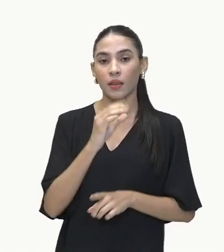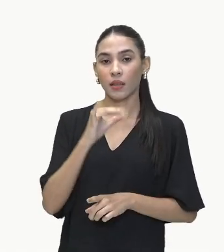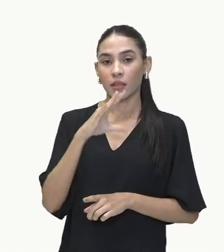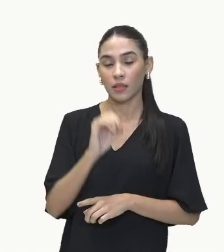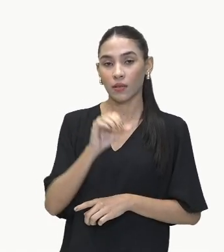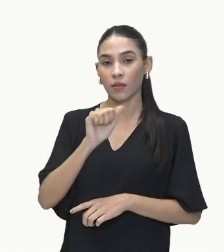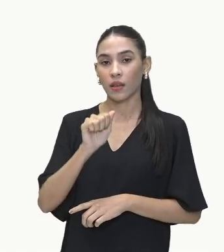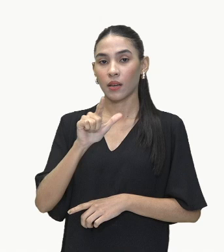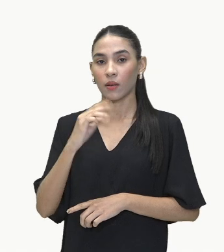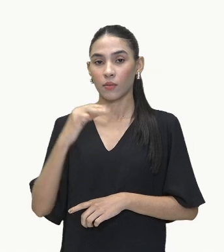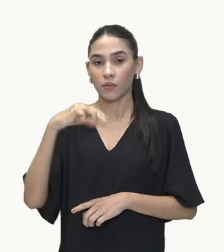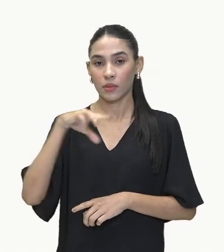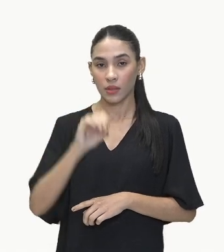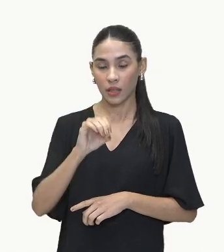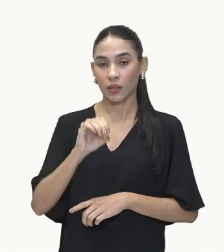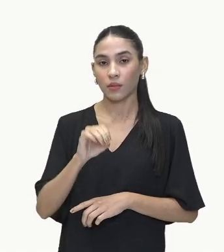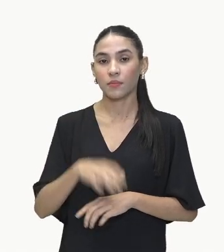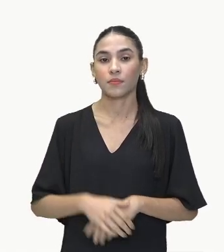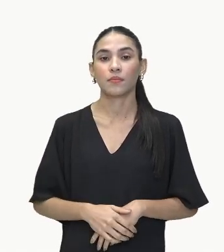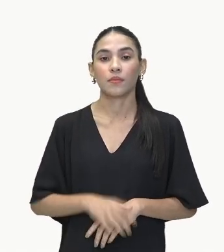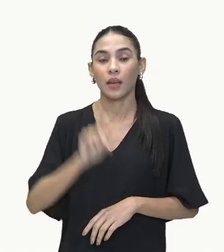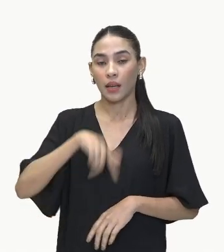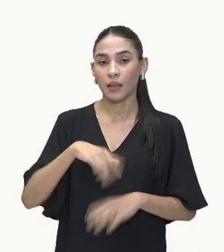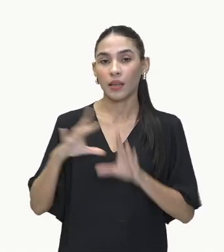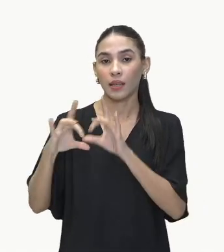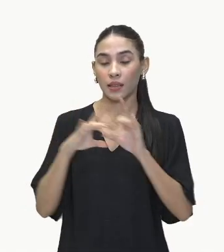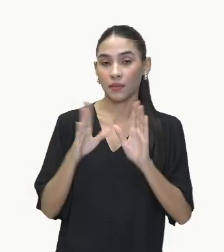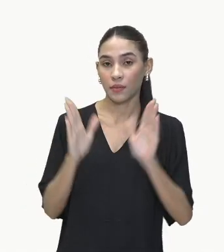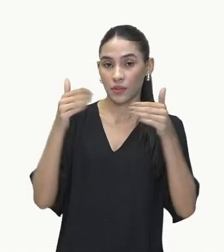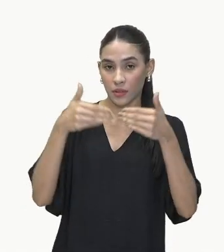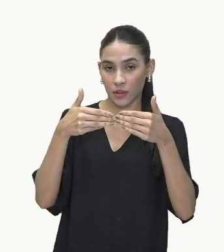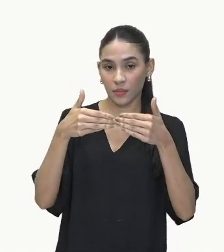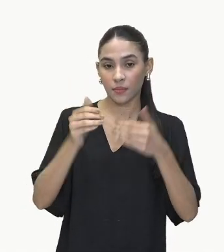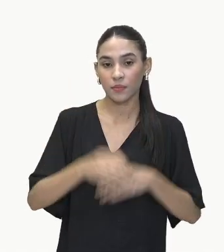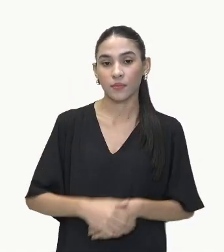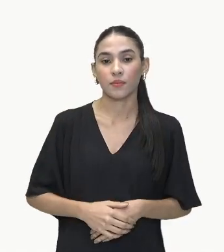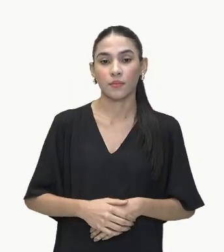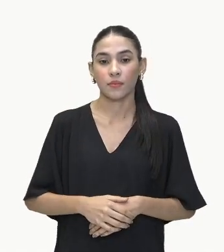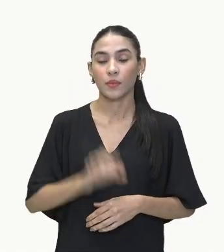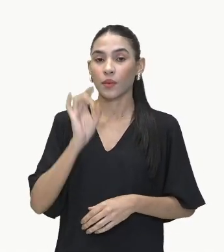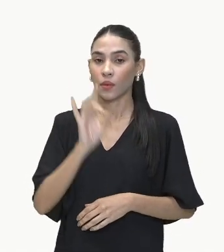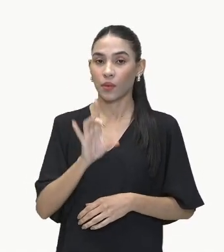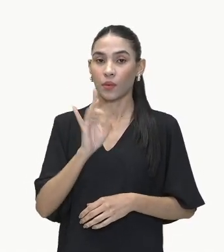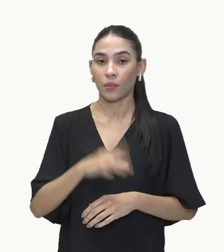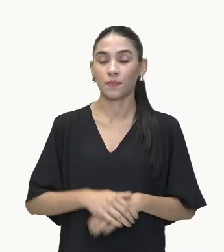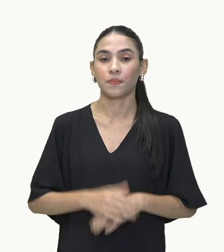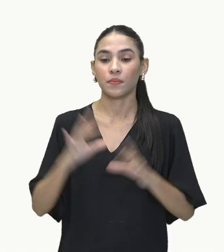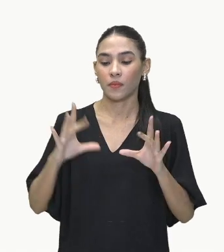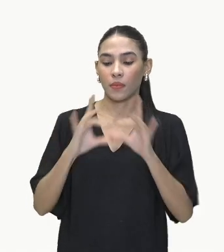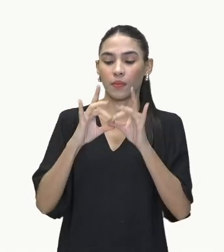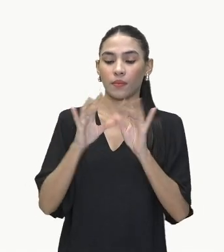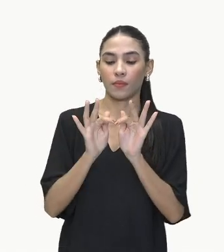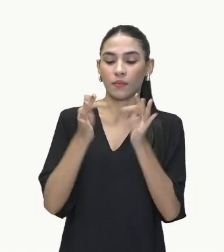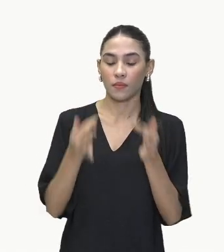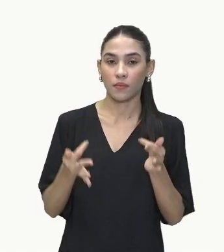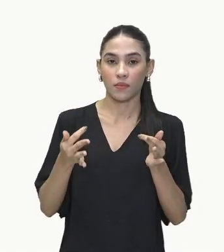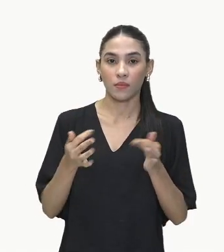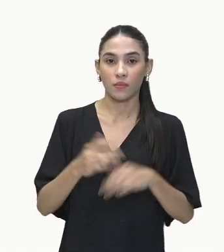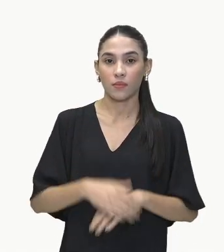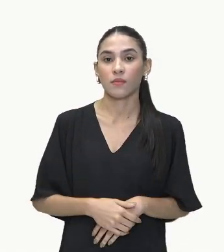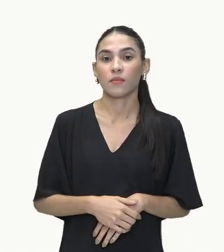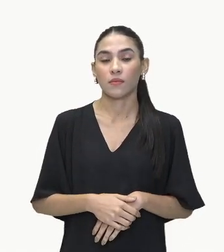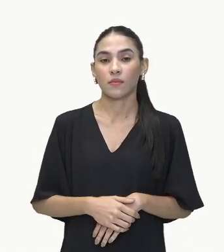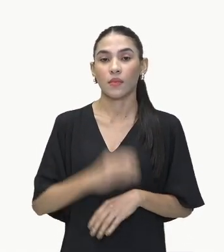cicloalcenos. Então, lembrando, o cicloalcano é uma cadeia fechada com apenas ligação simples